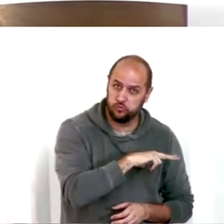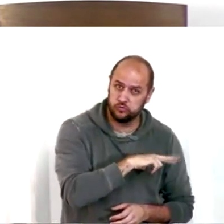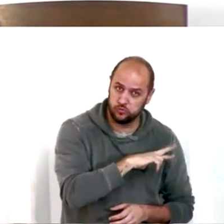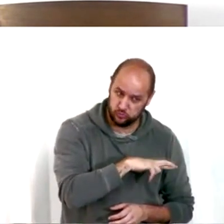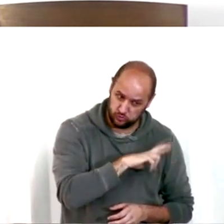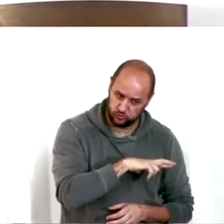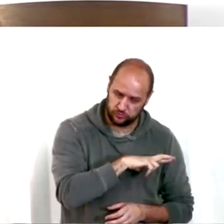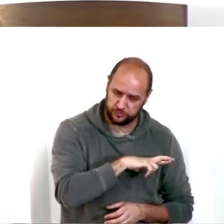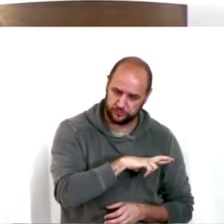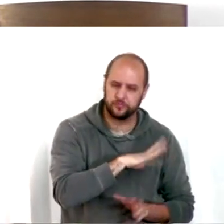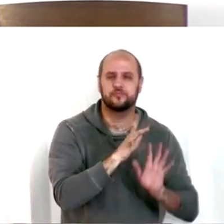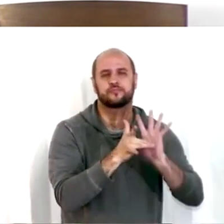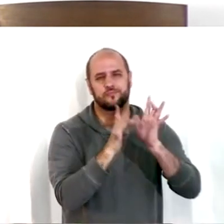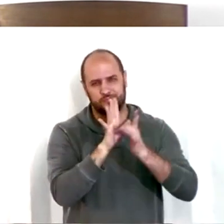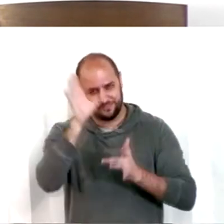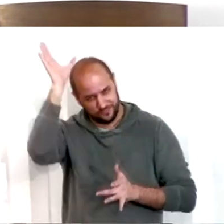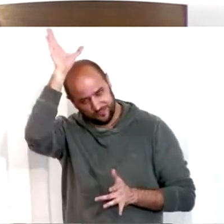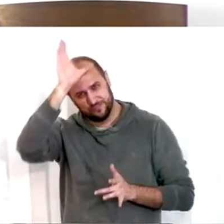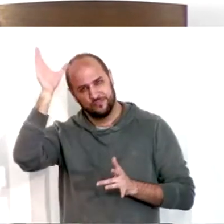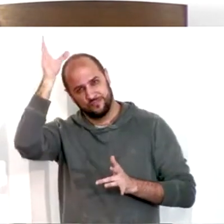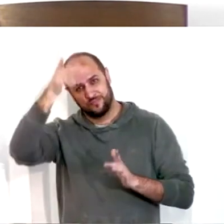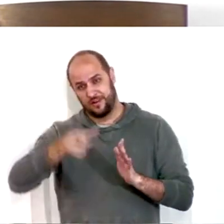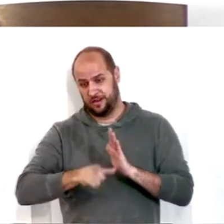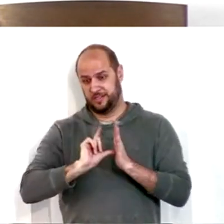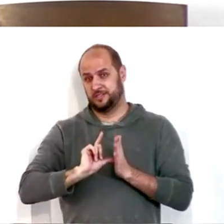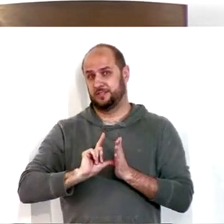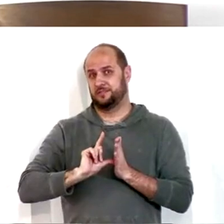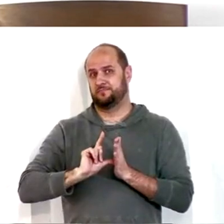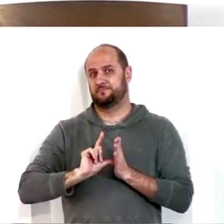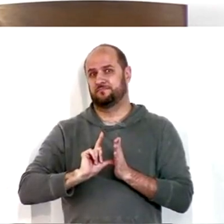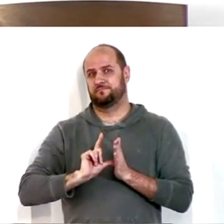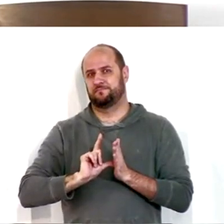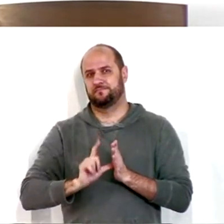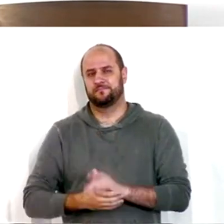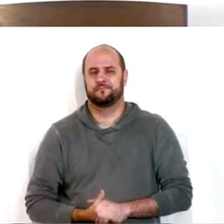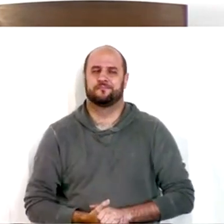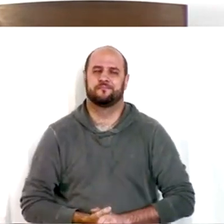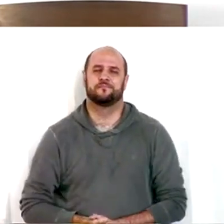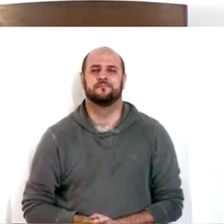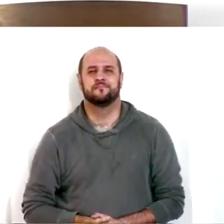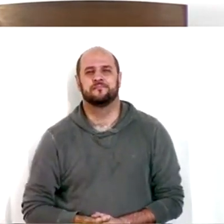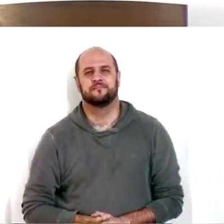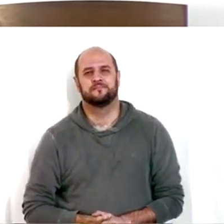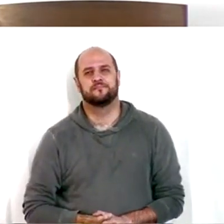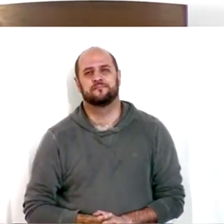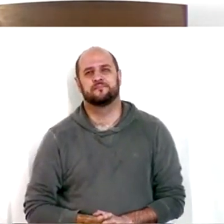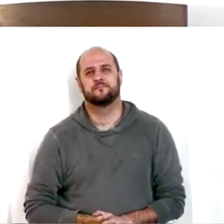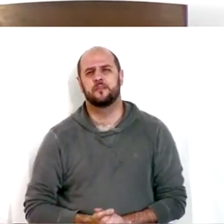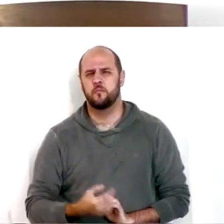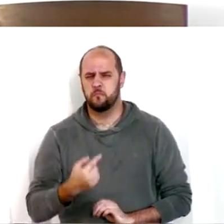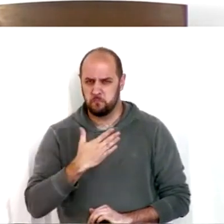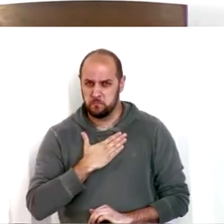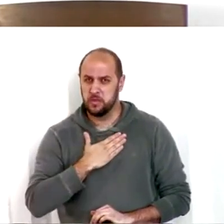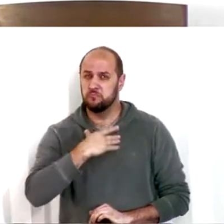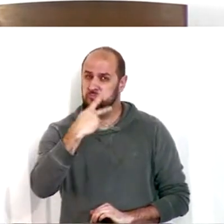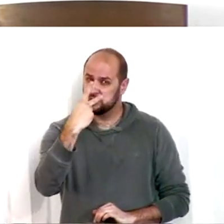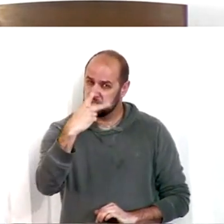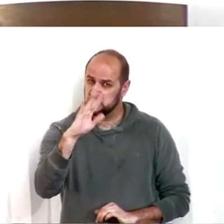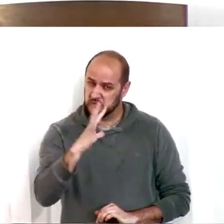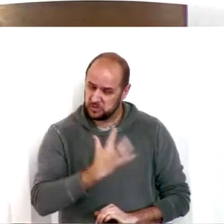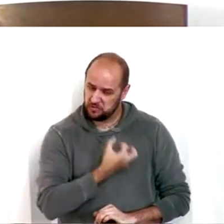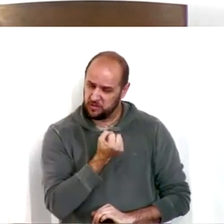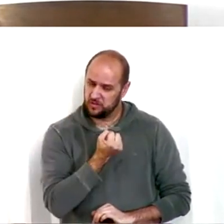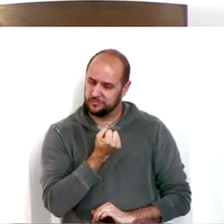é Jesus Cristo, antes de ser Boaz. O meu e o seu Redentor